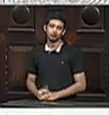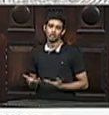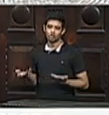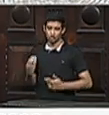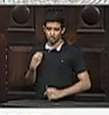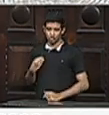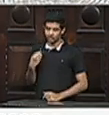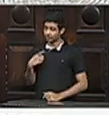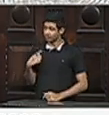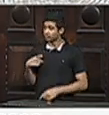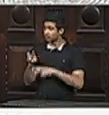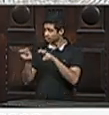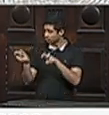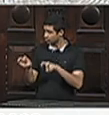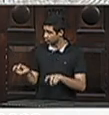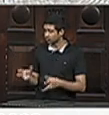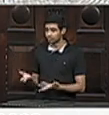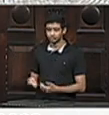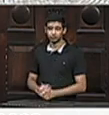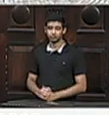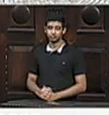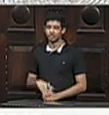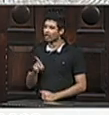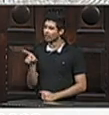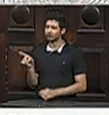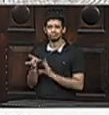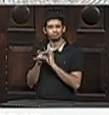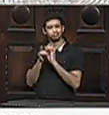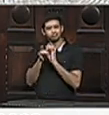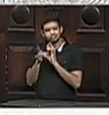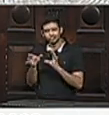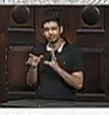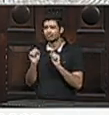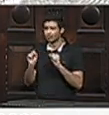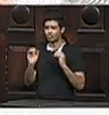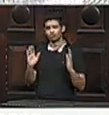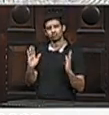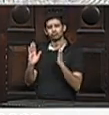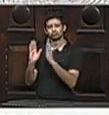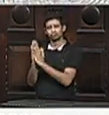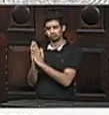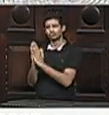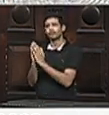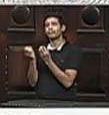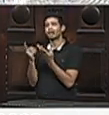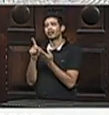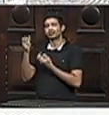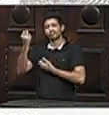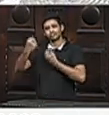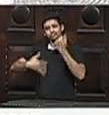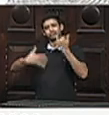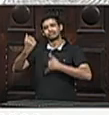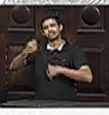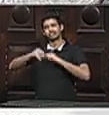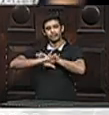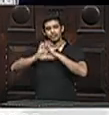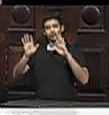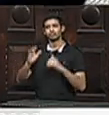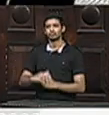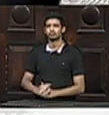Eu queria registrar aqui a presença do secretário de Trabalho, Milton Hatz, e do Hélio,